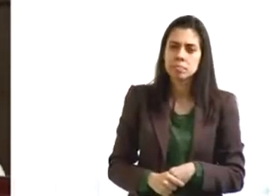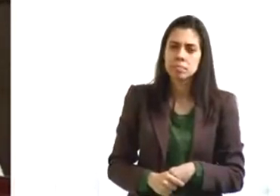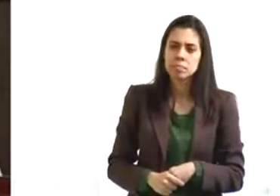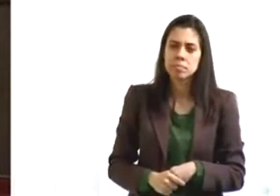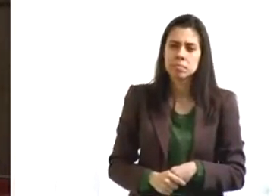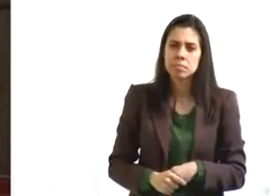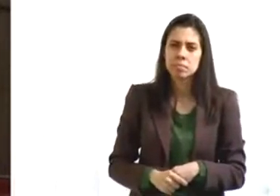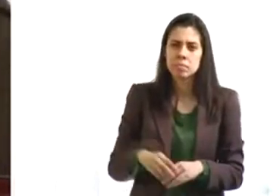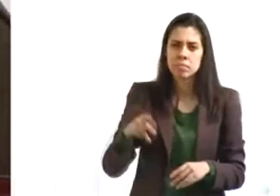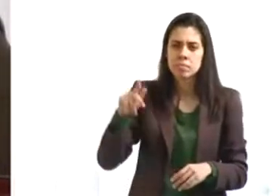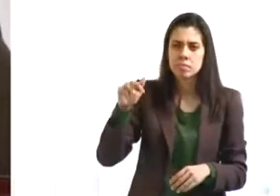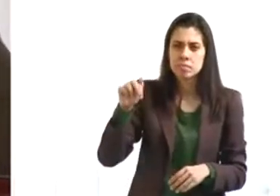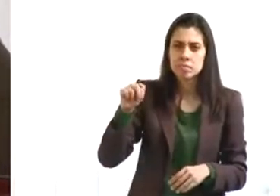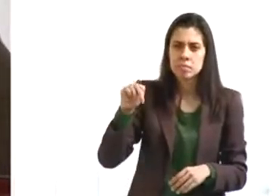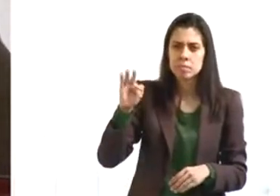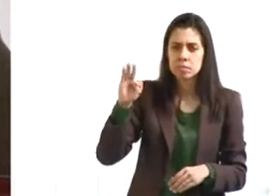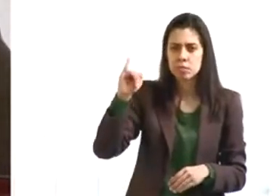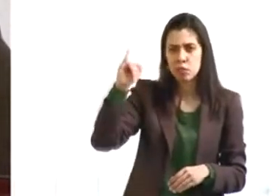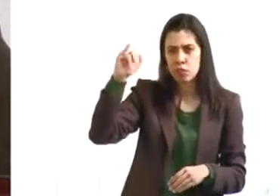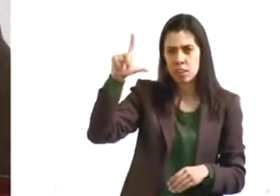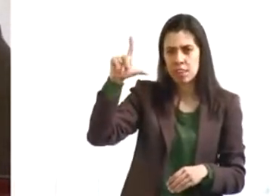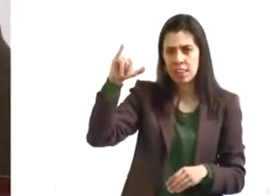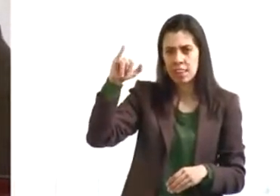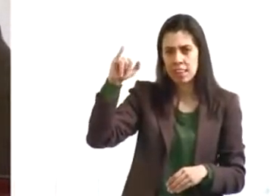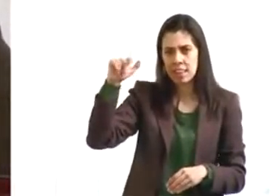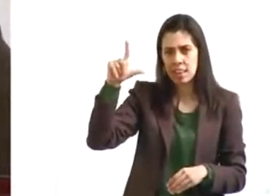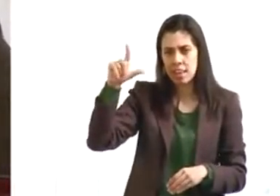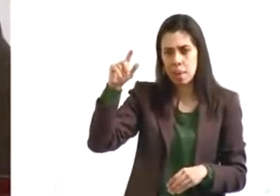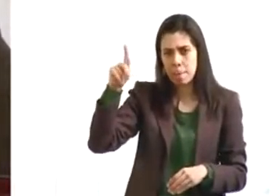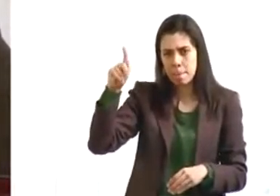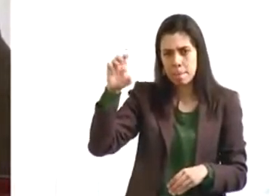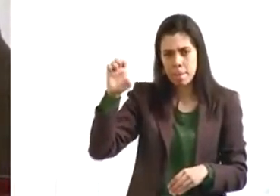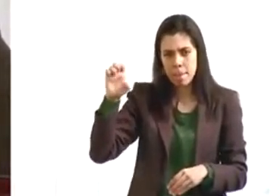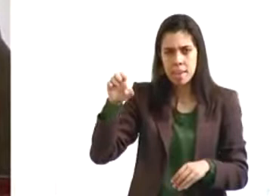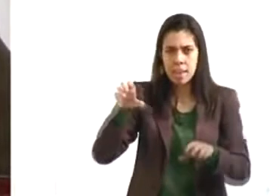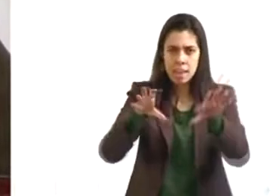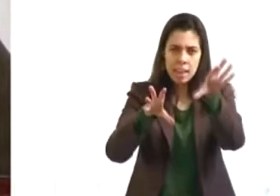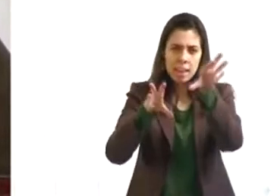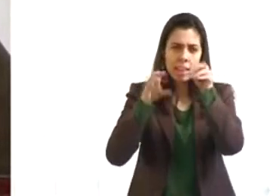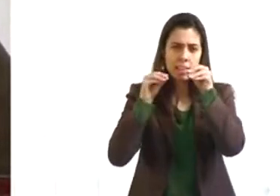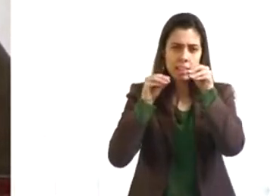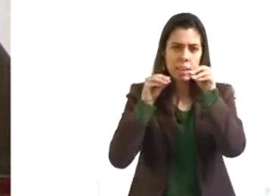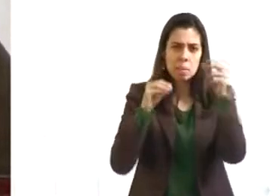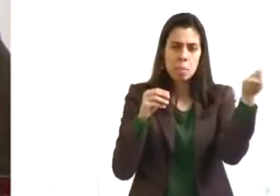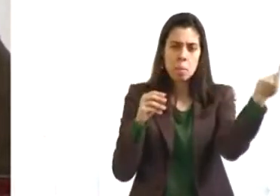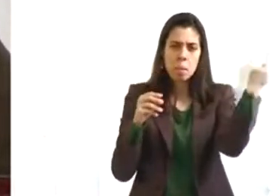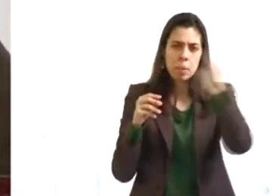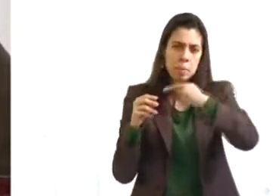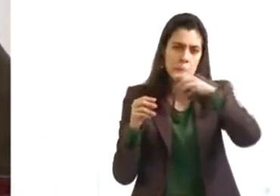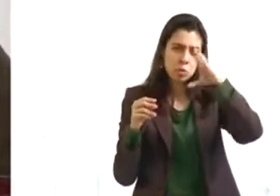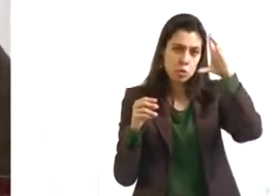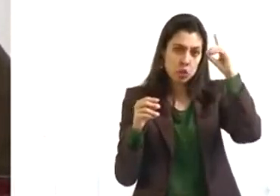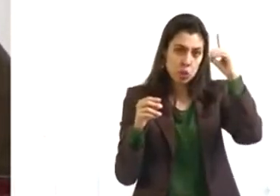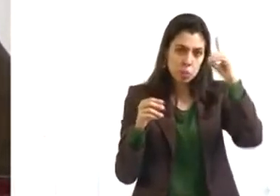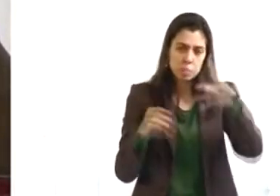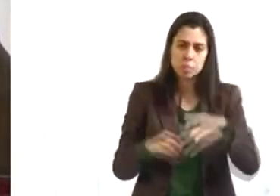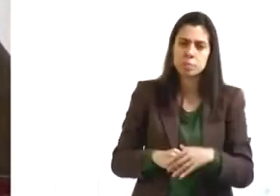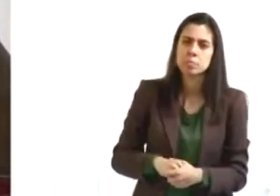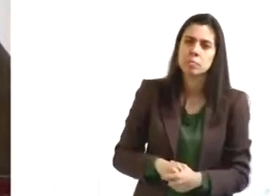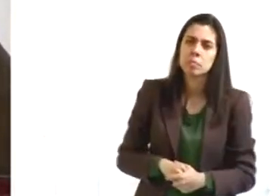recebendo uma ordem do Senhor. E olha só, queridos, que coisa linda que nós precisamos aprender com esse servo de